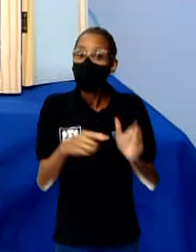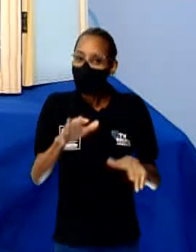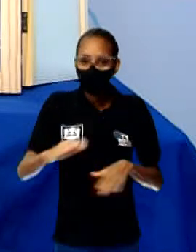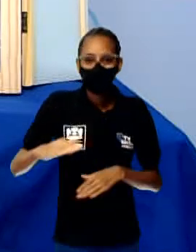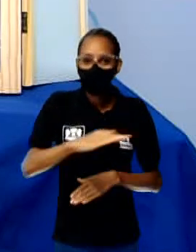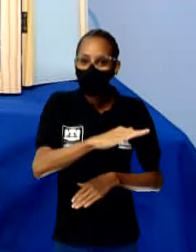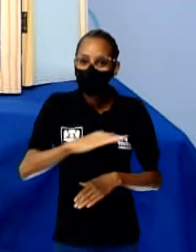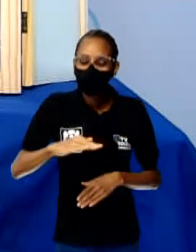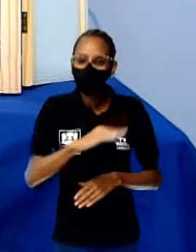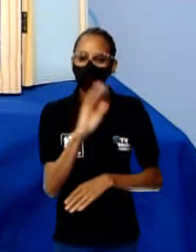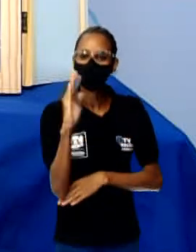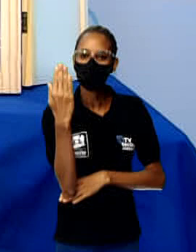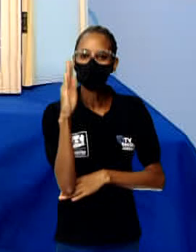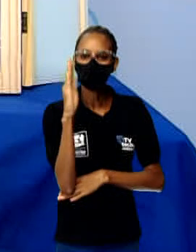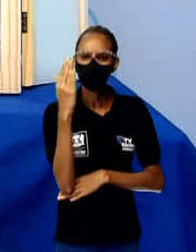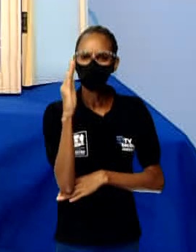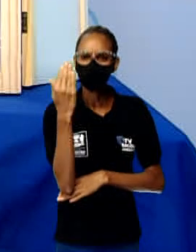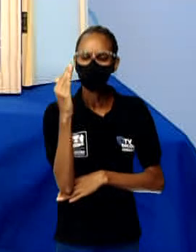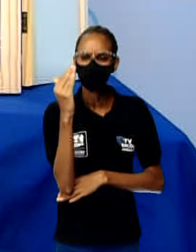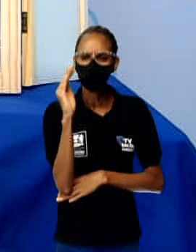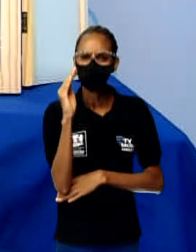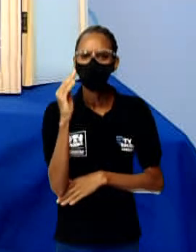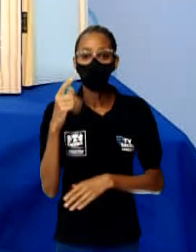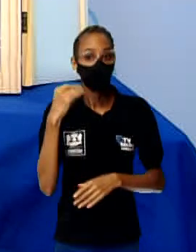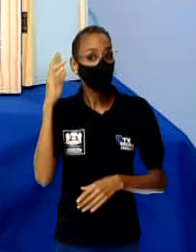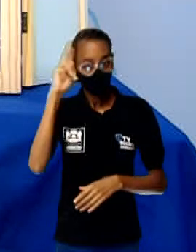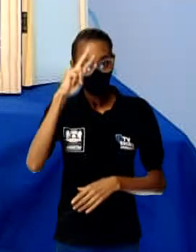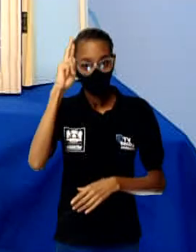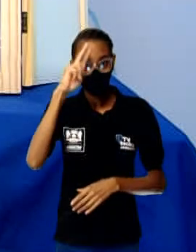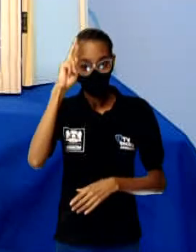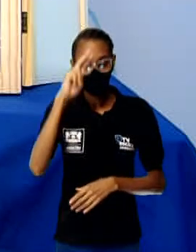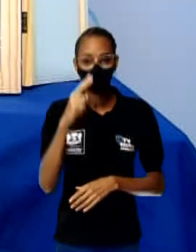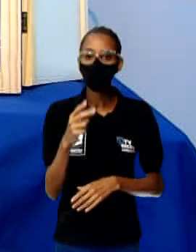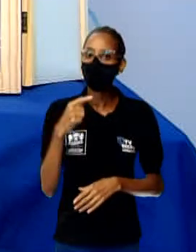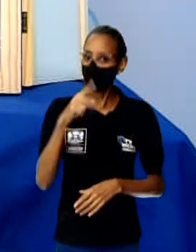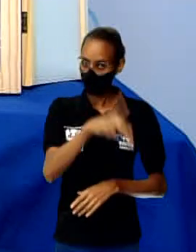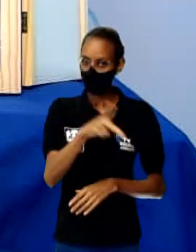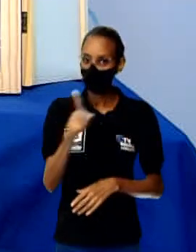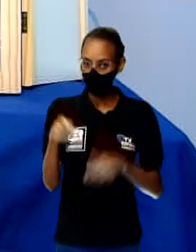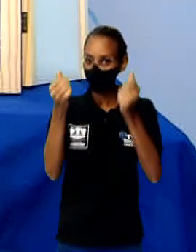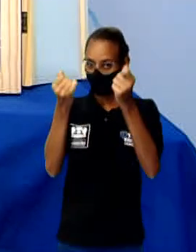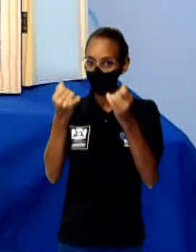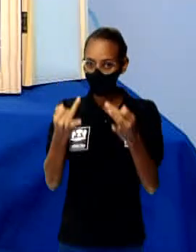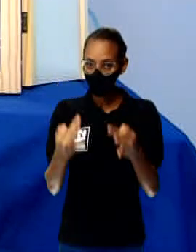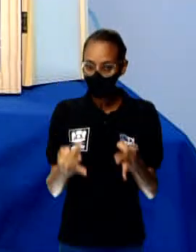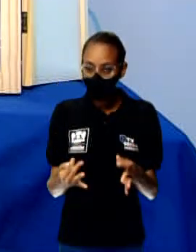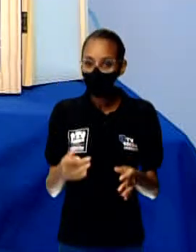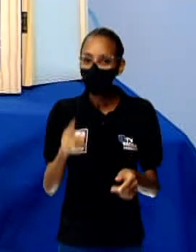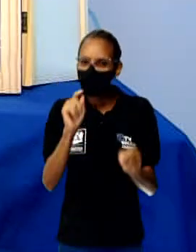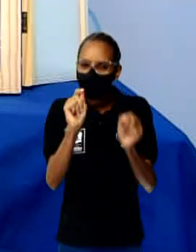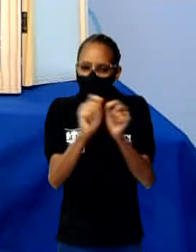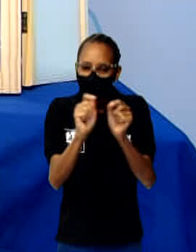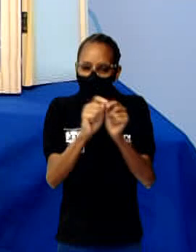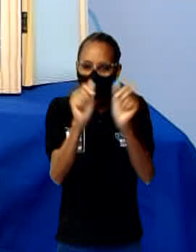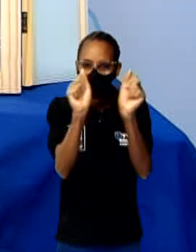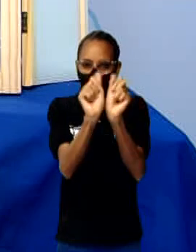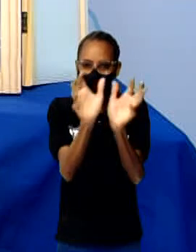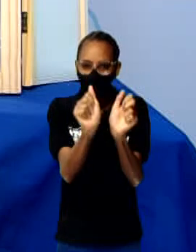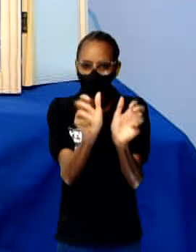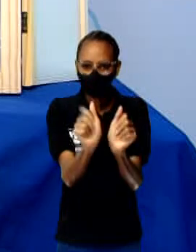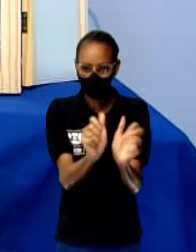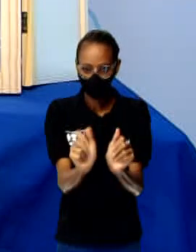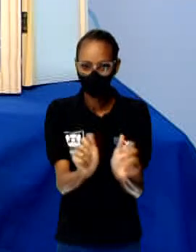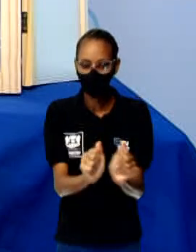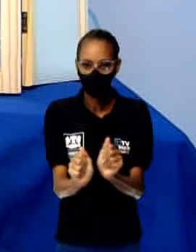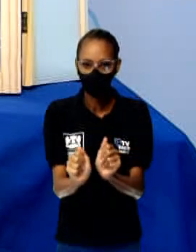carrinho de madeira lembra que professoras A Isa falou o carrinho foi feito pelas mãos de um